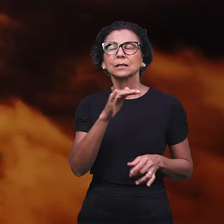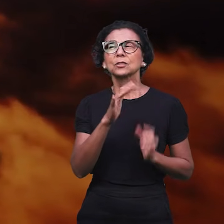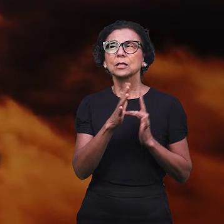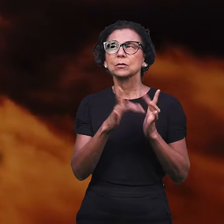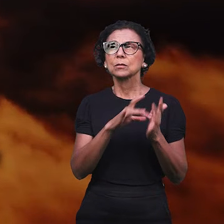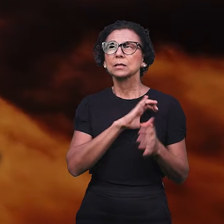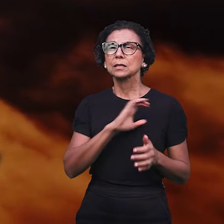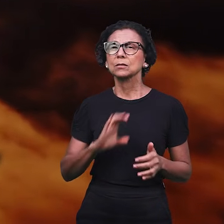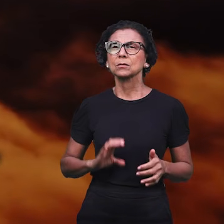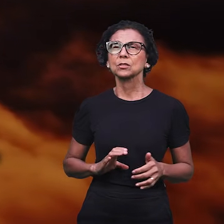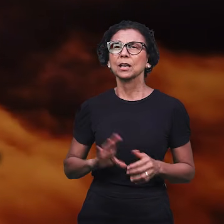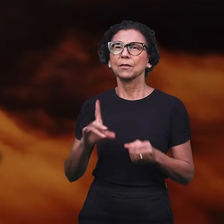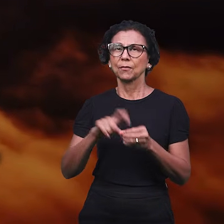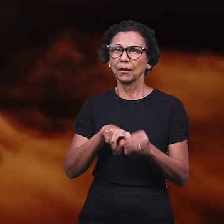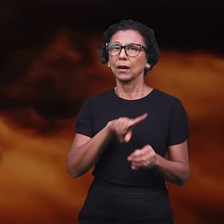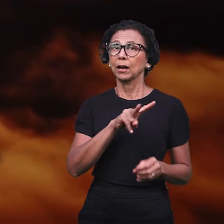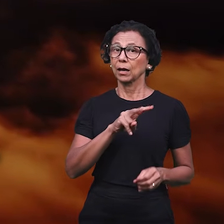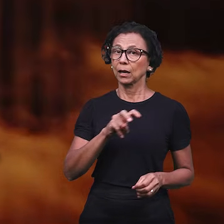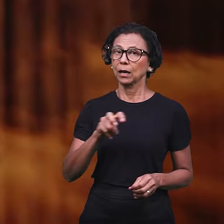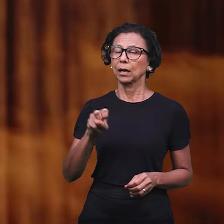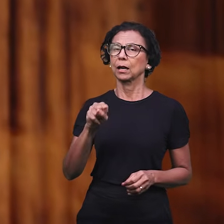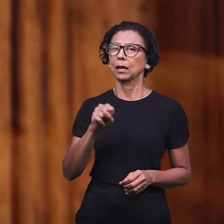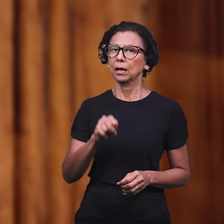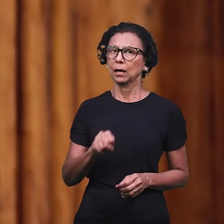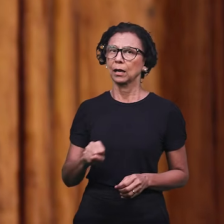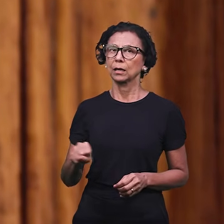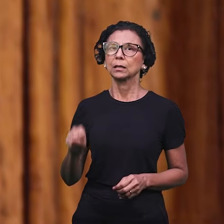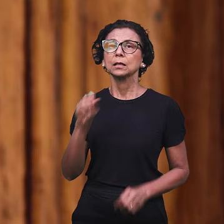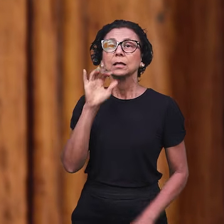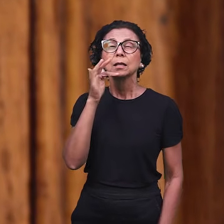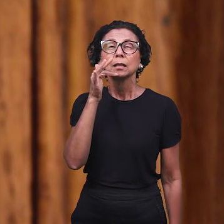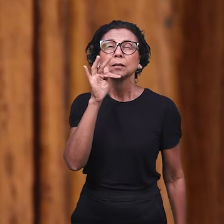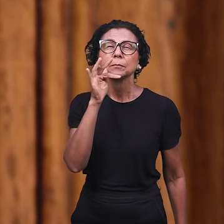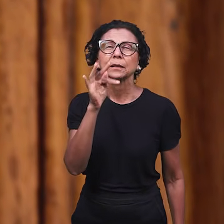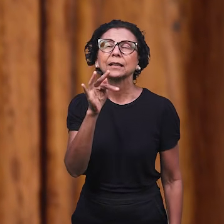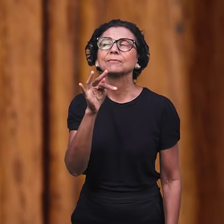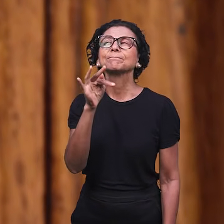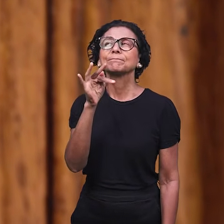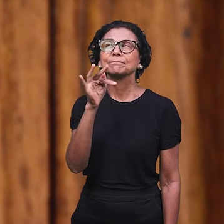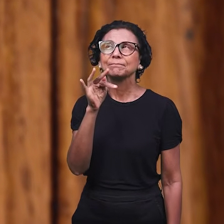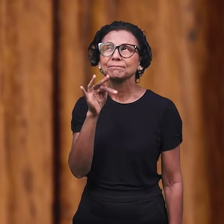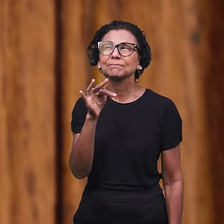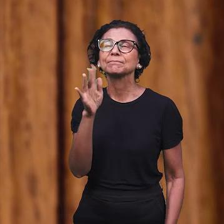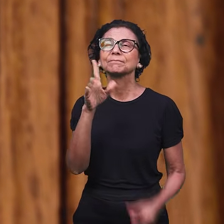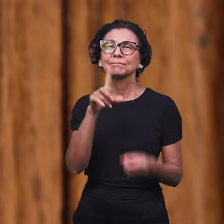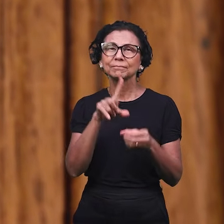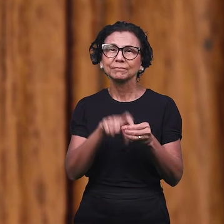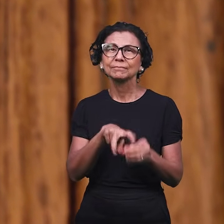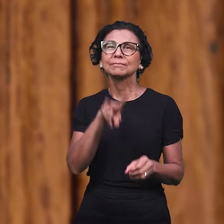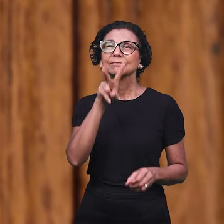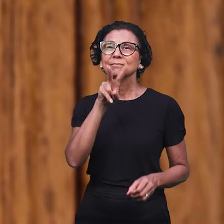Jesus Cristo já vem, em breve Ele